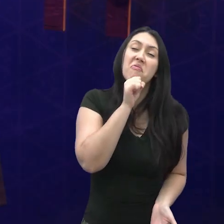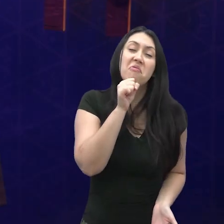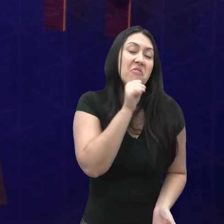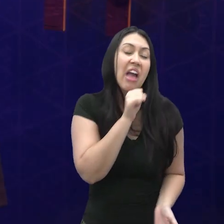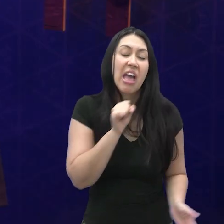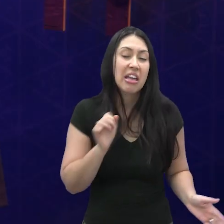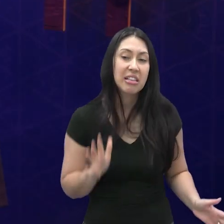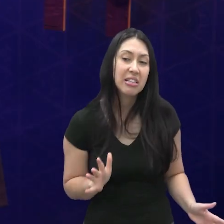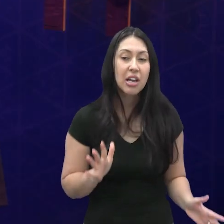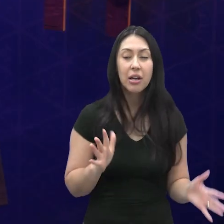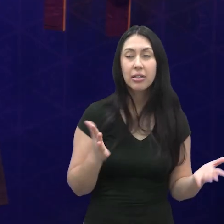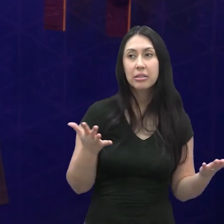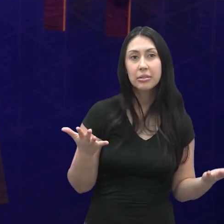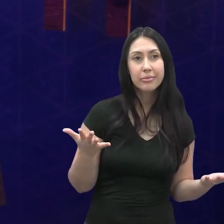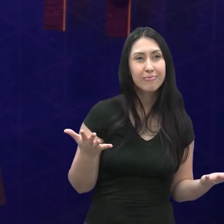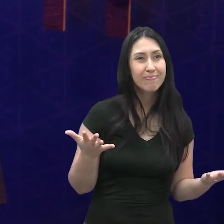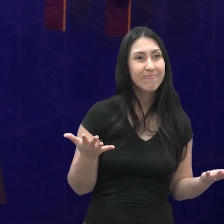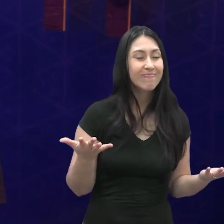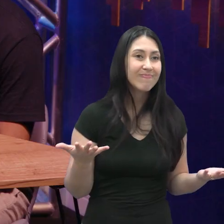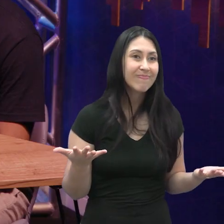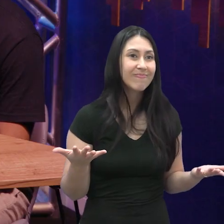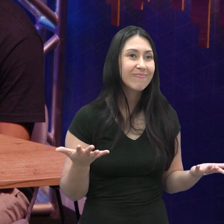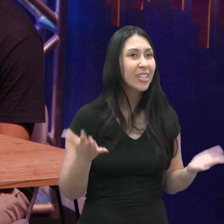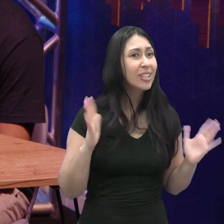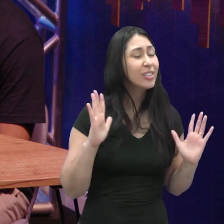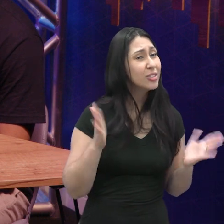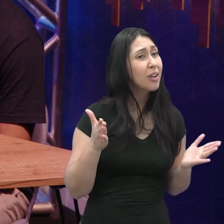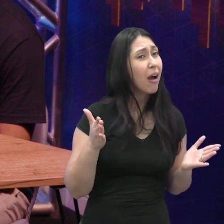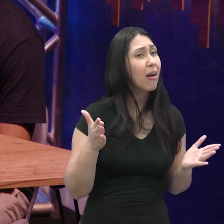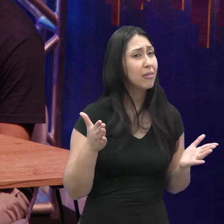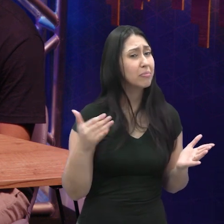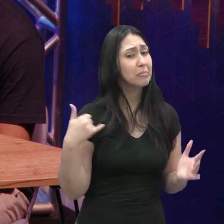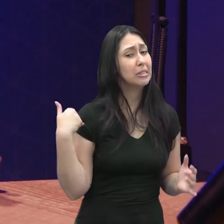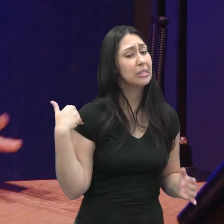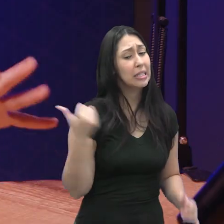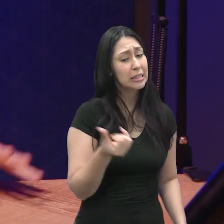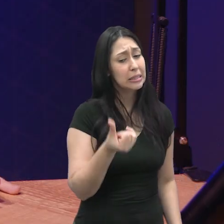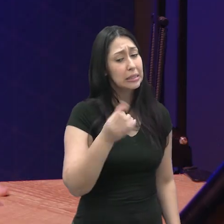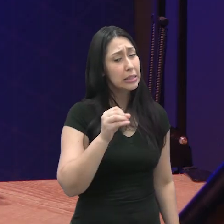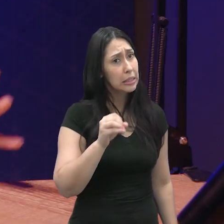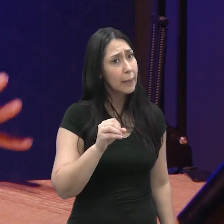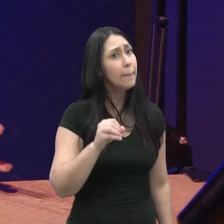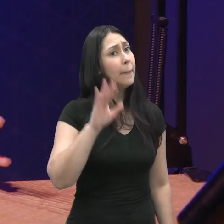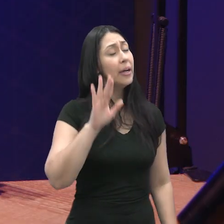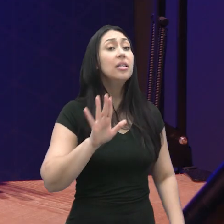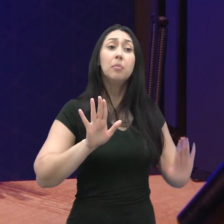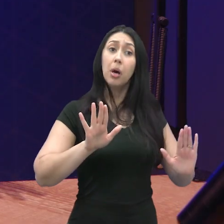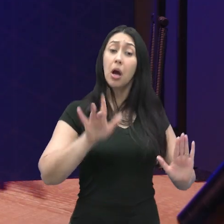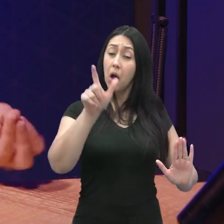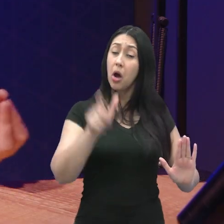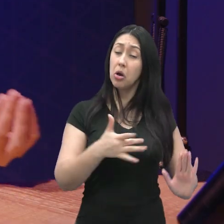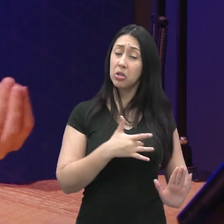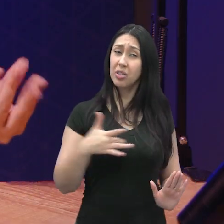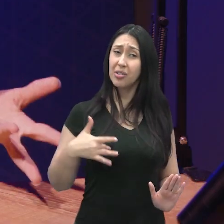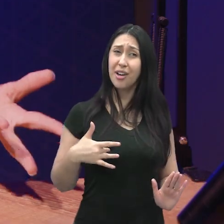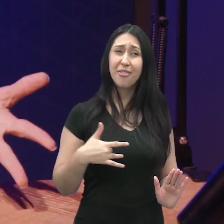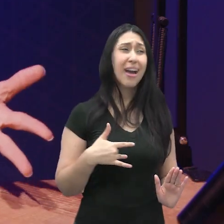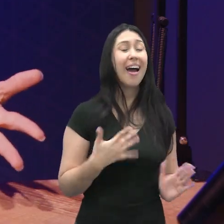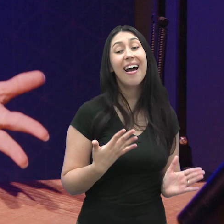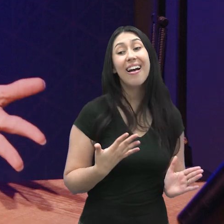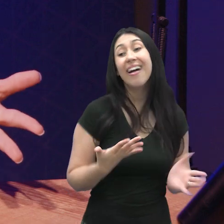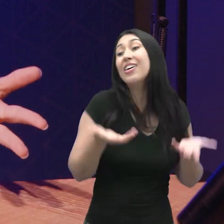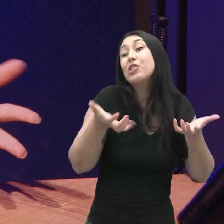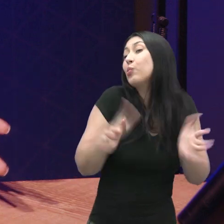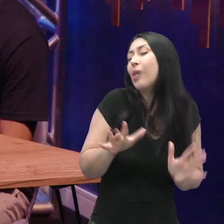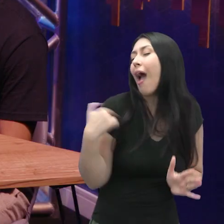já é uma mulher que está ali na terceira idade, mas que está completamente saudável e bem. Mas vai dizer que ela não é mais o que